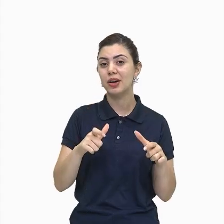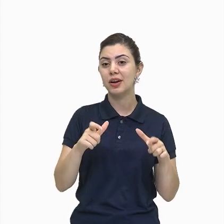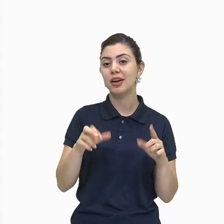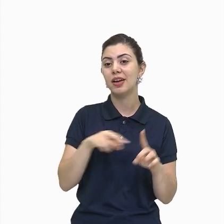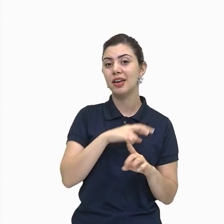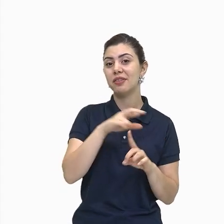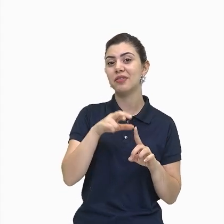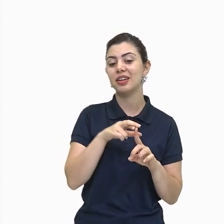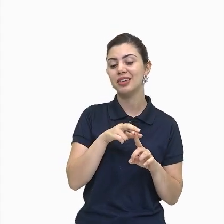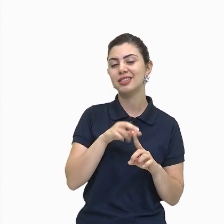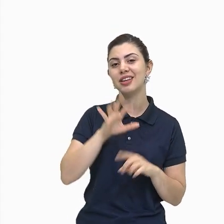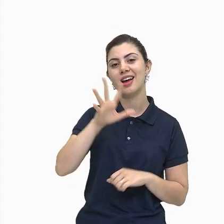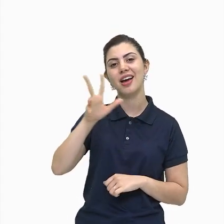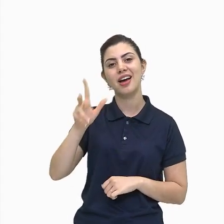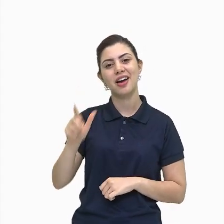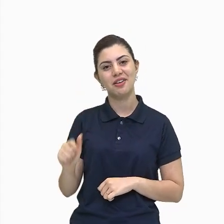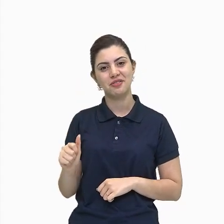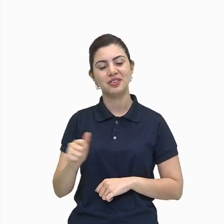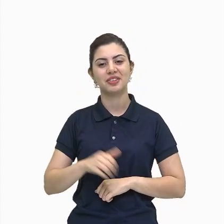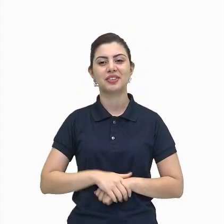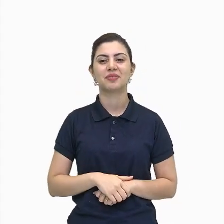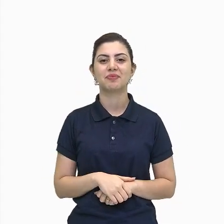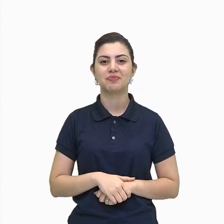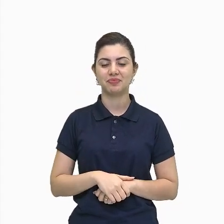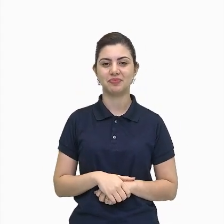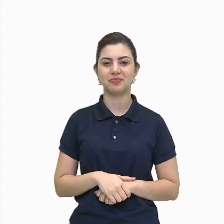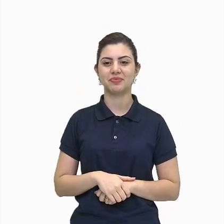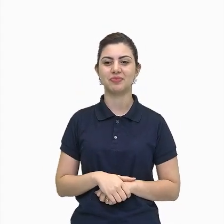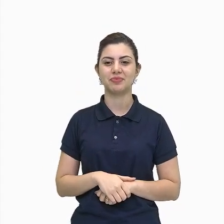à África, certinho? Então vamos lá,